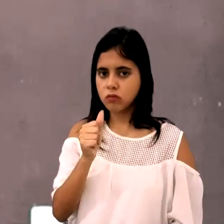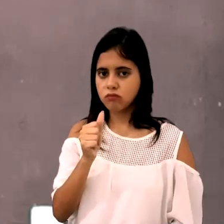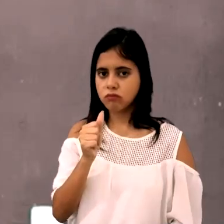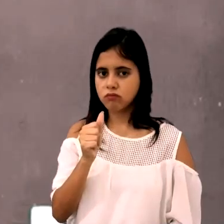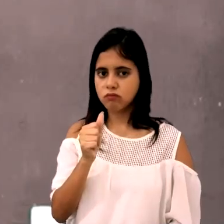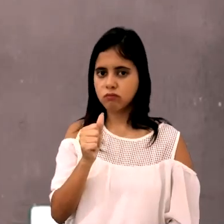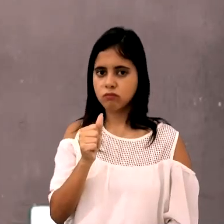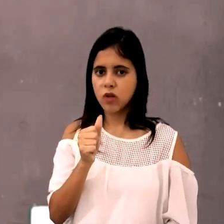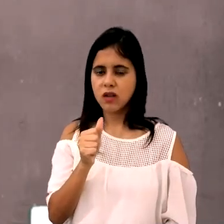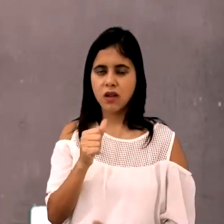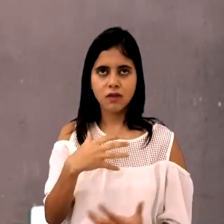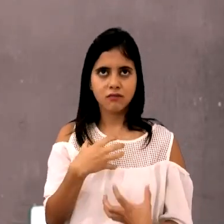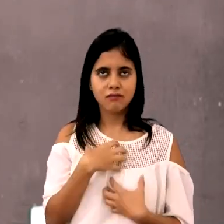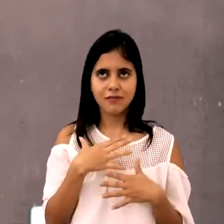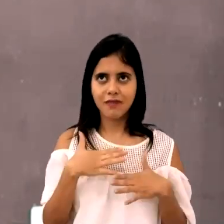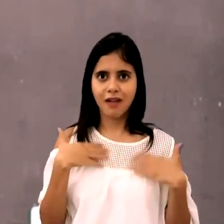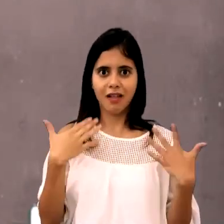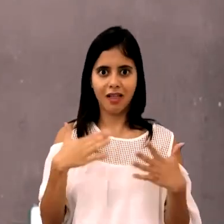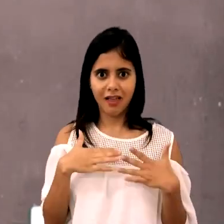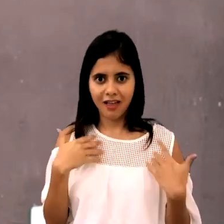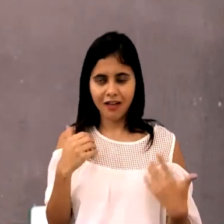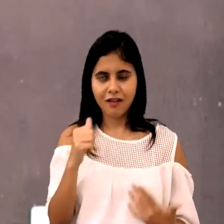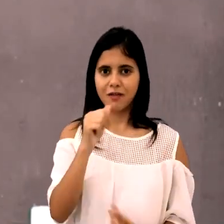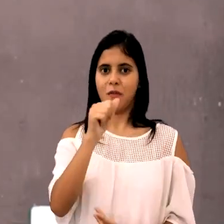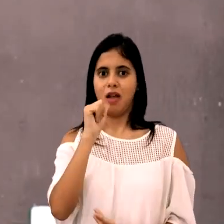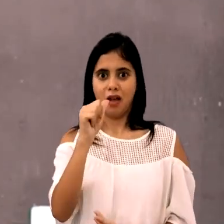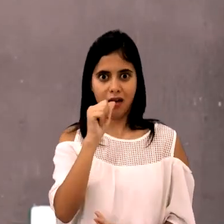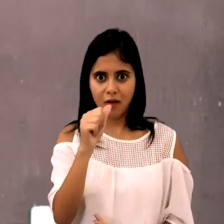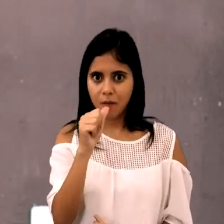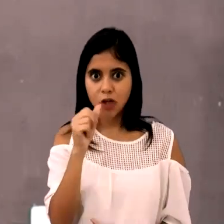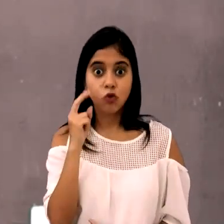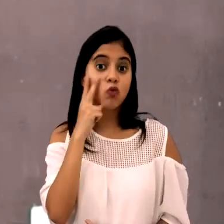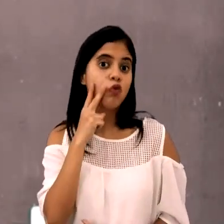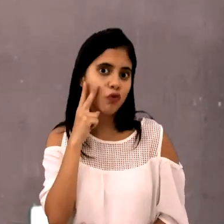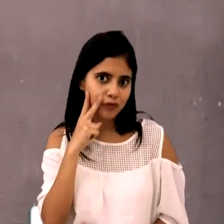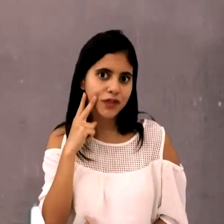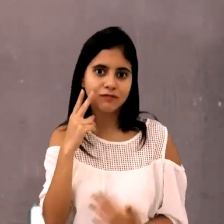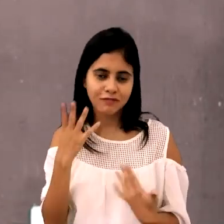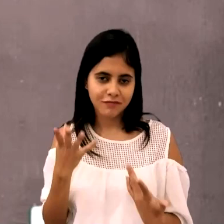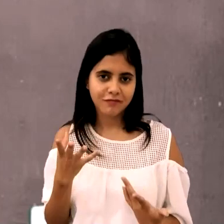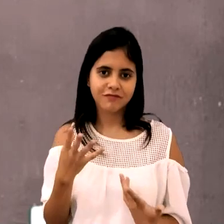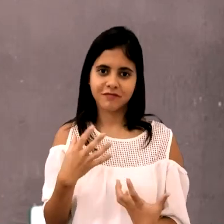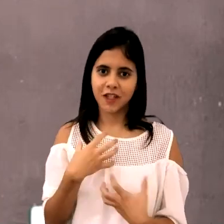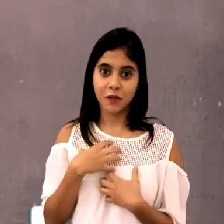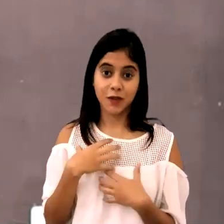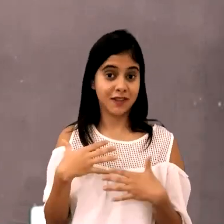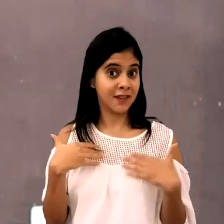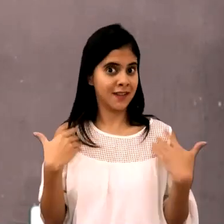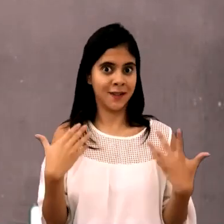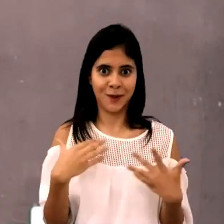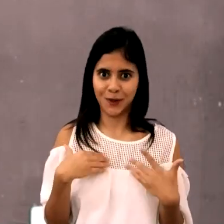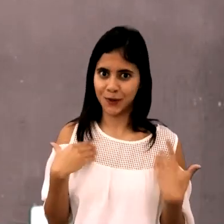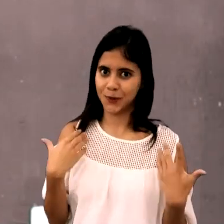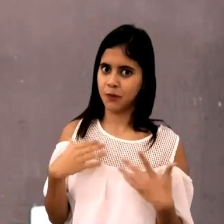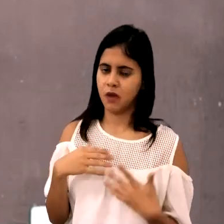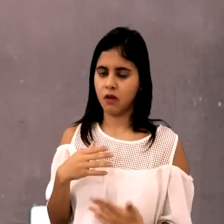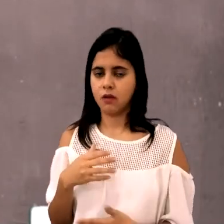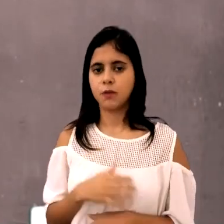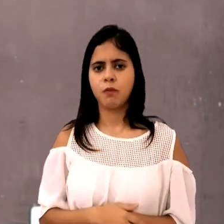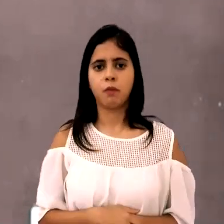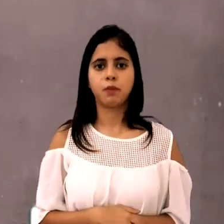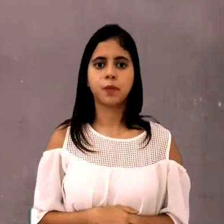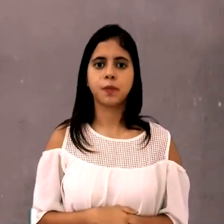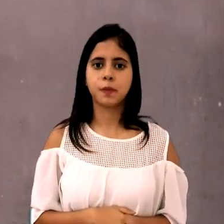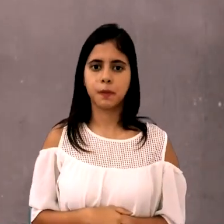de coração um tanto alegre, ou seja, ele havia bebido vinho, estava um pouco animado, não estava